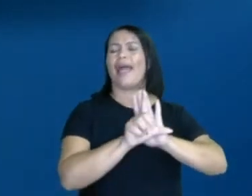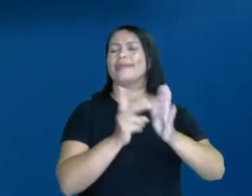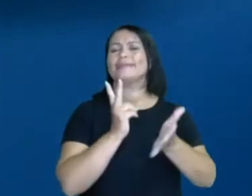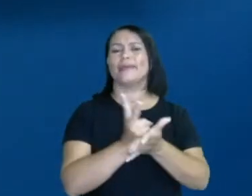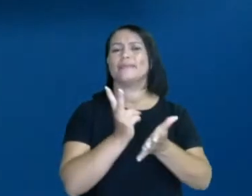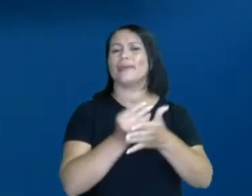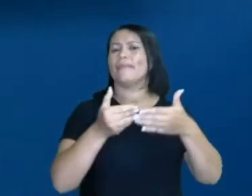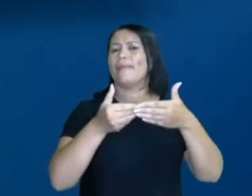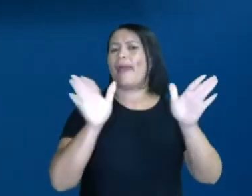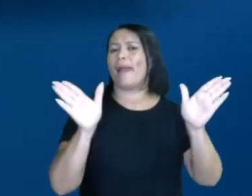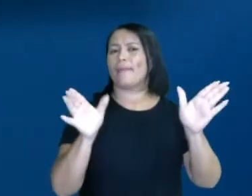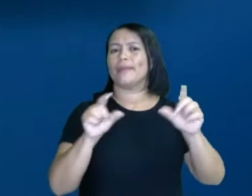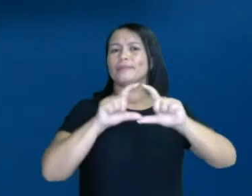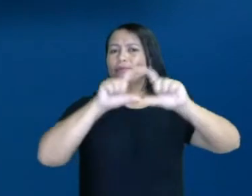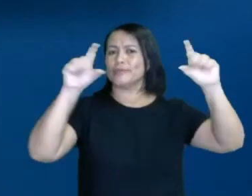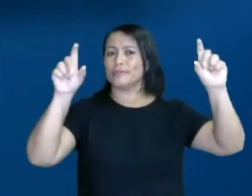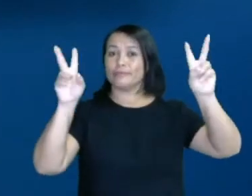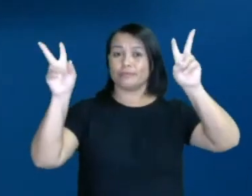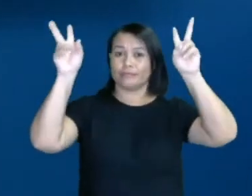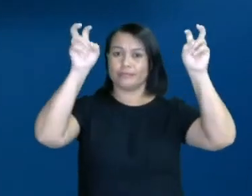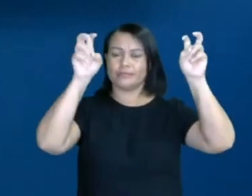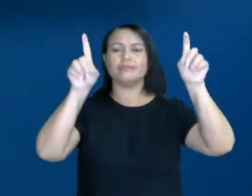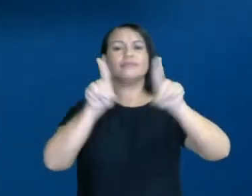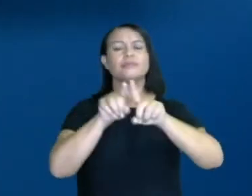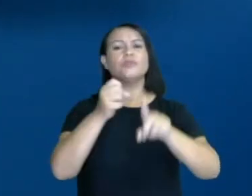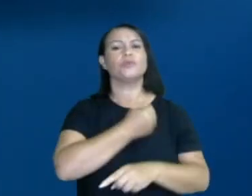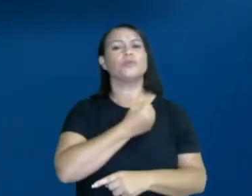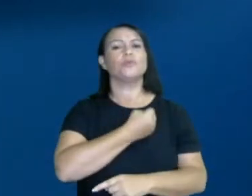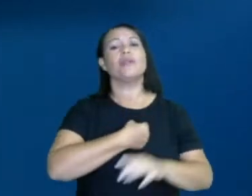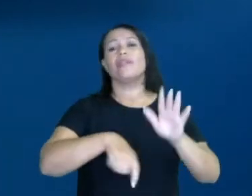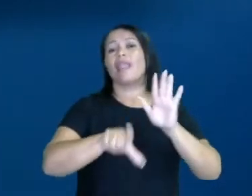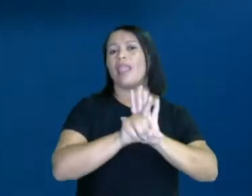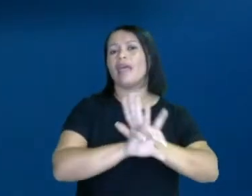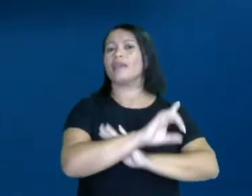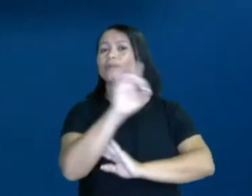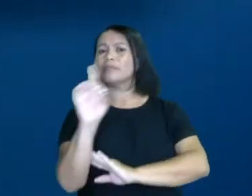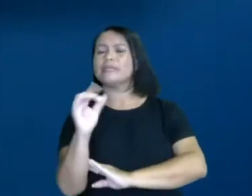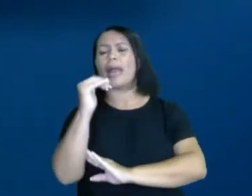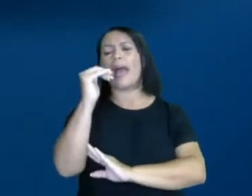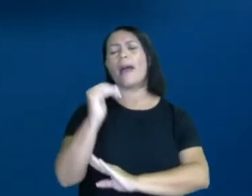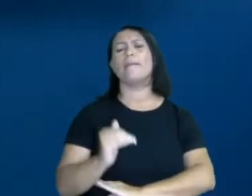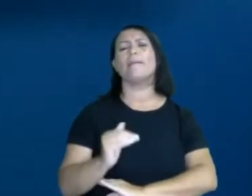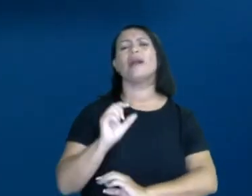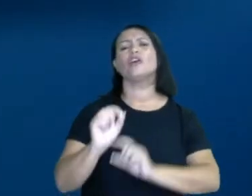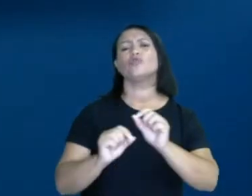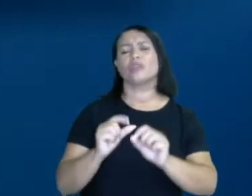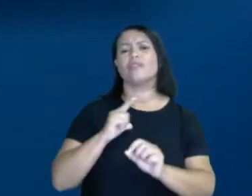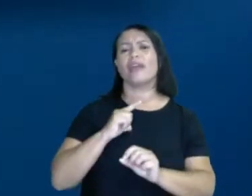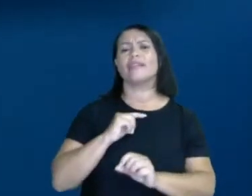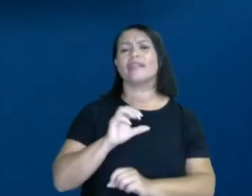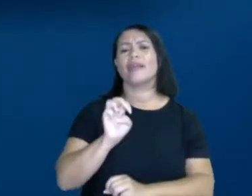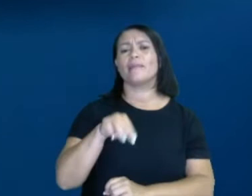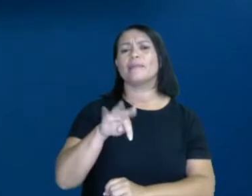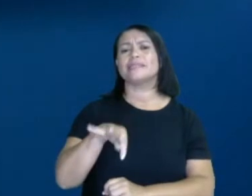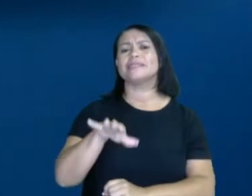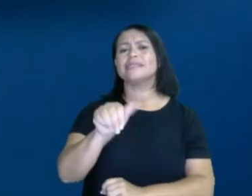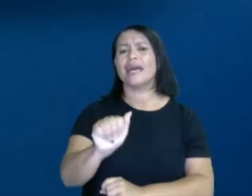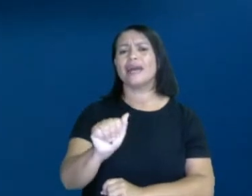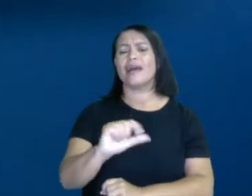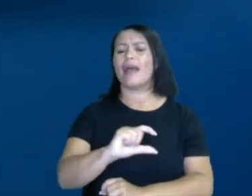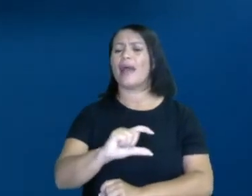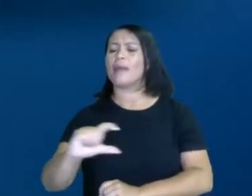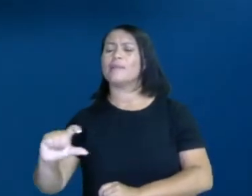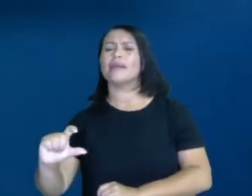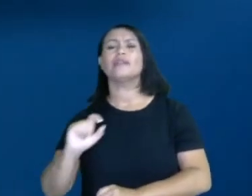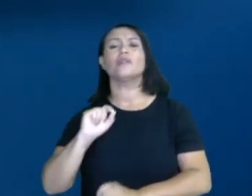O título, que é o número da lei, e a data. E aqui embaixo, ó, vai ter a ementa. O que é a ementa?